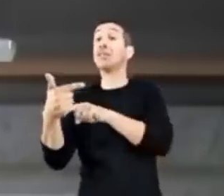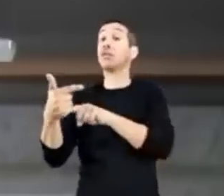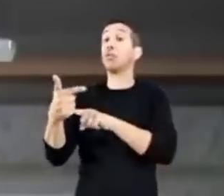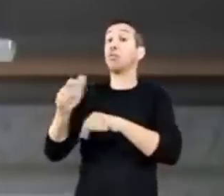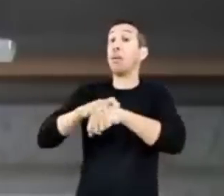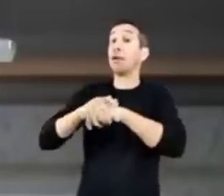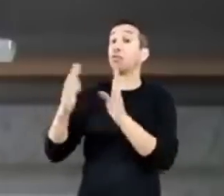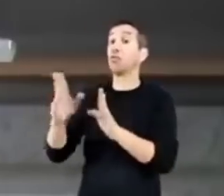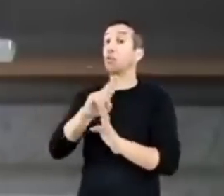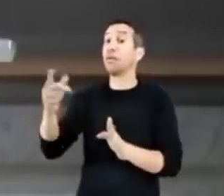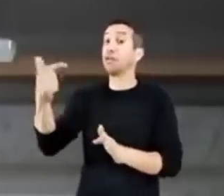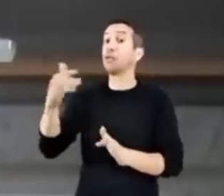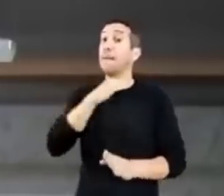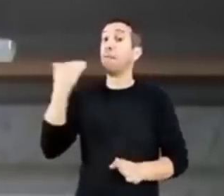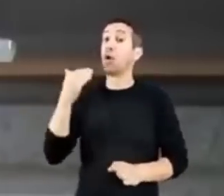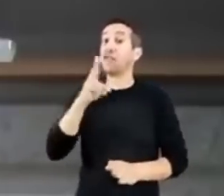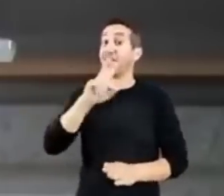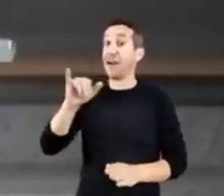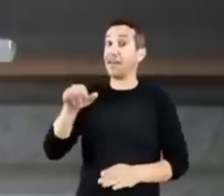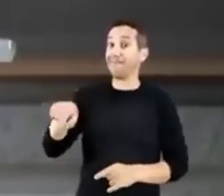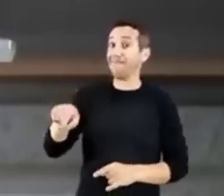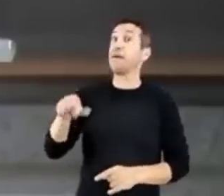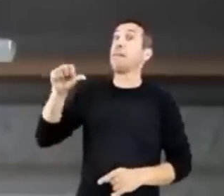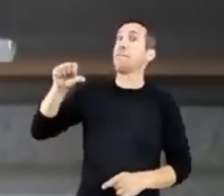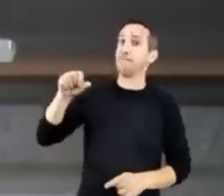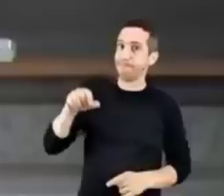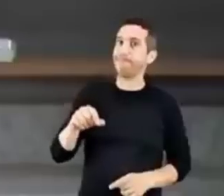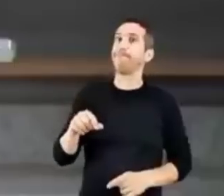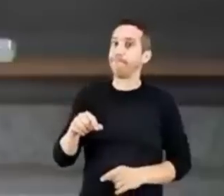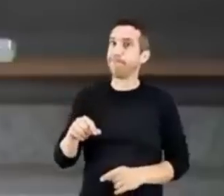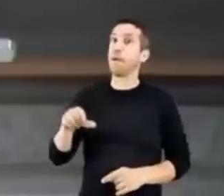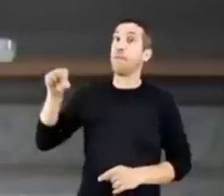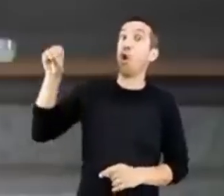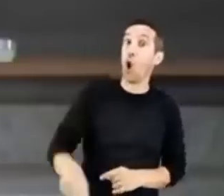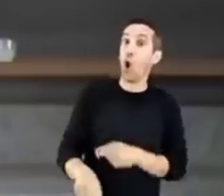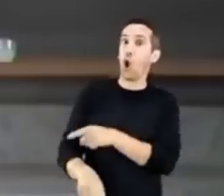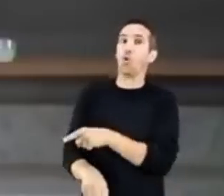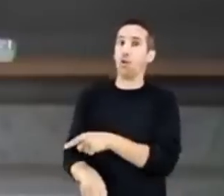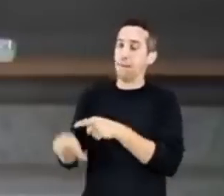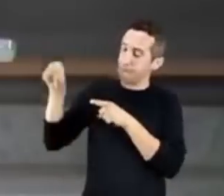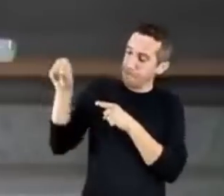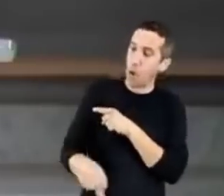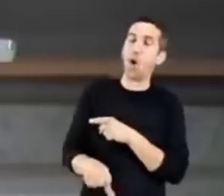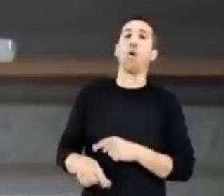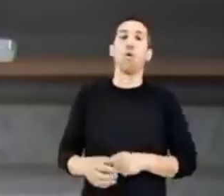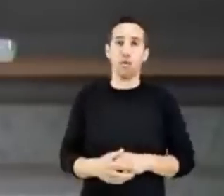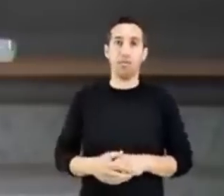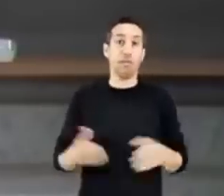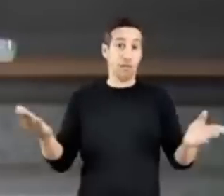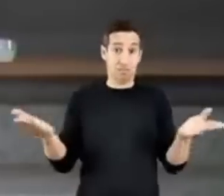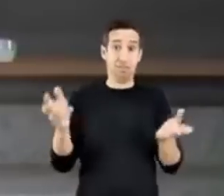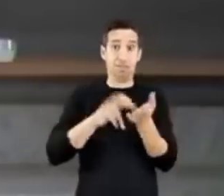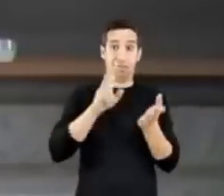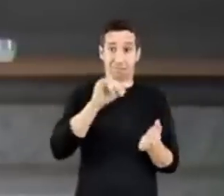salvação eterna que muito mais importante que é muito mais urgente essa manhã por exemplo nós vamos batizar uma pessoa aqui